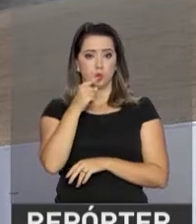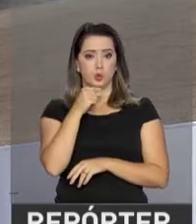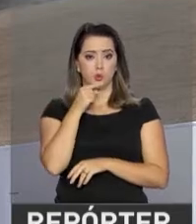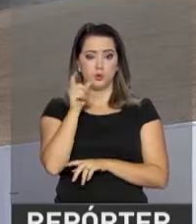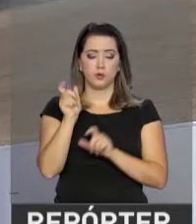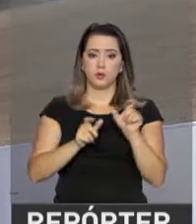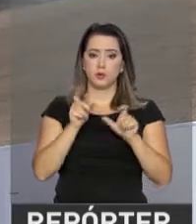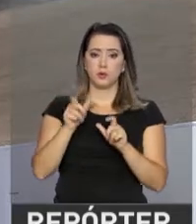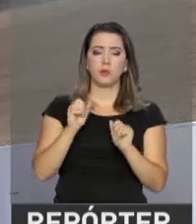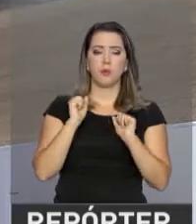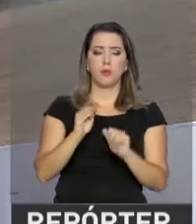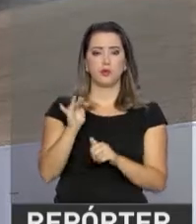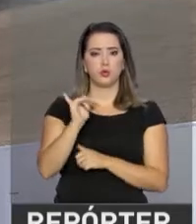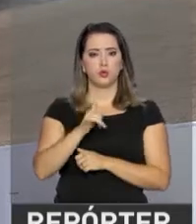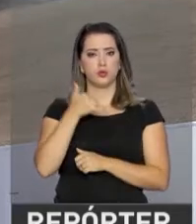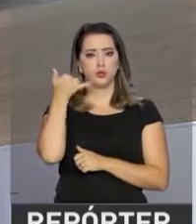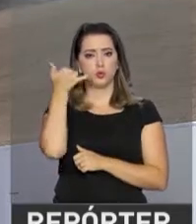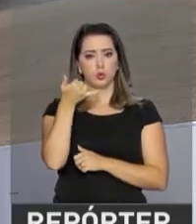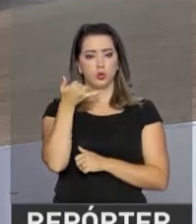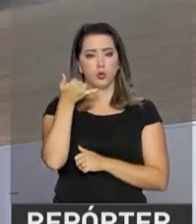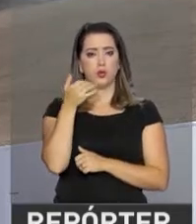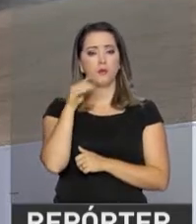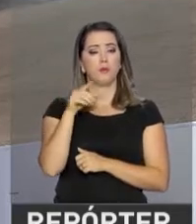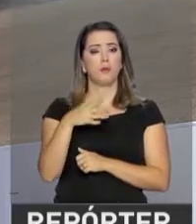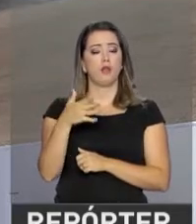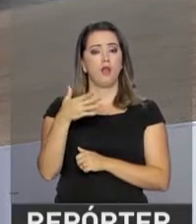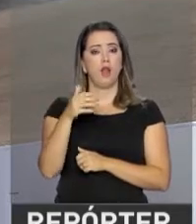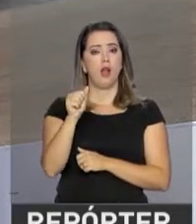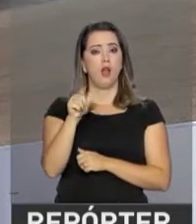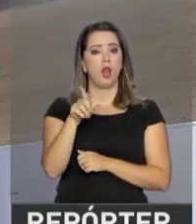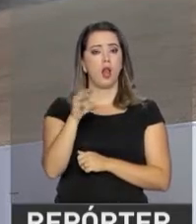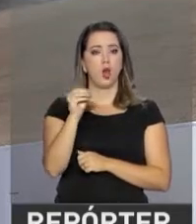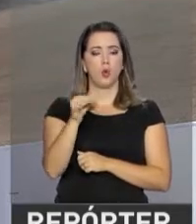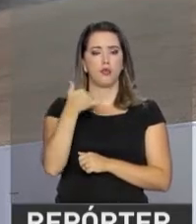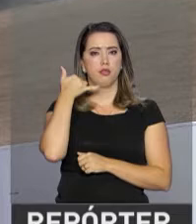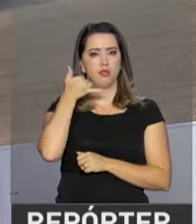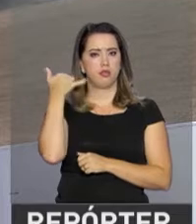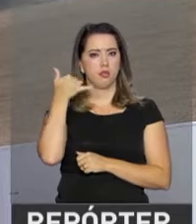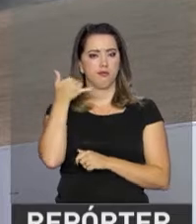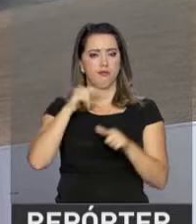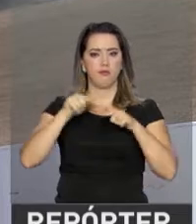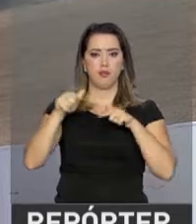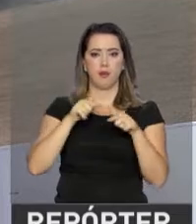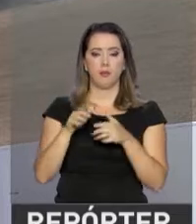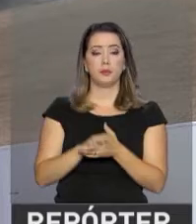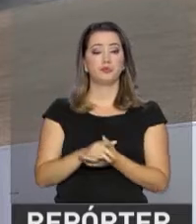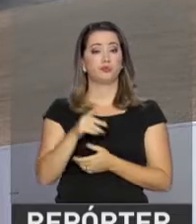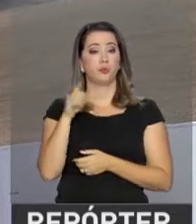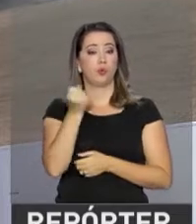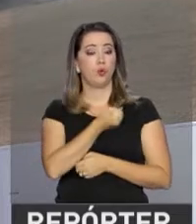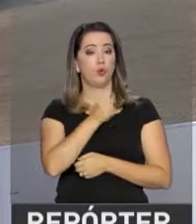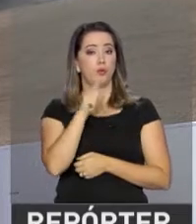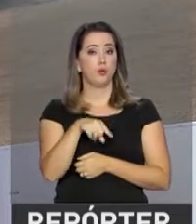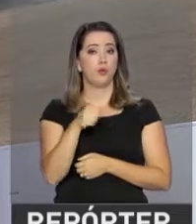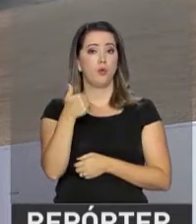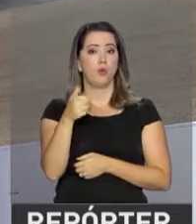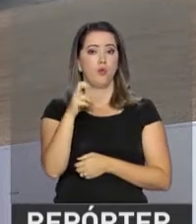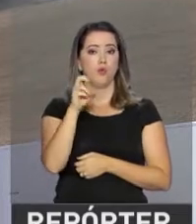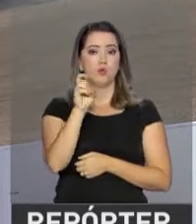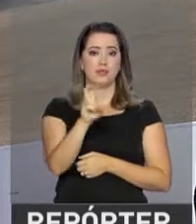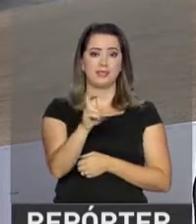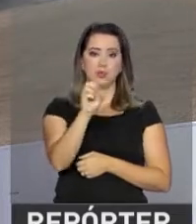trabalhador pode ligar na central de atendimento alô trabalho do ministério do trabalho o número é 11 58